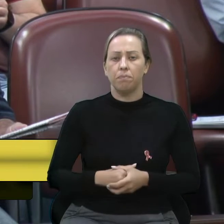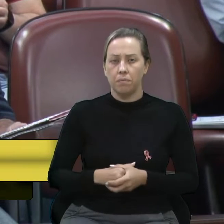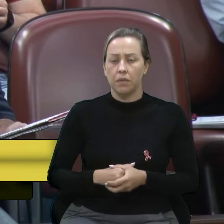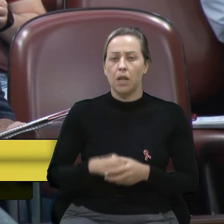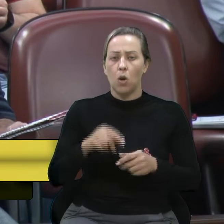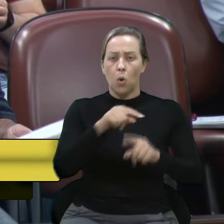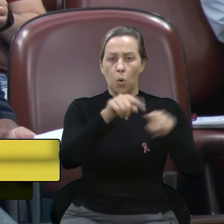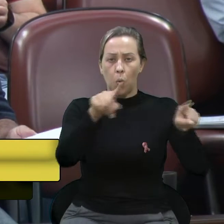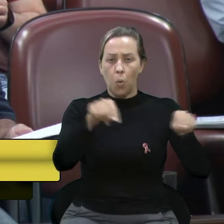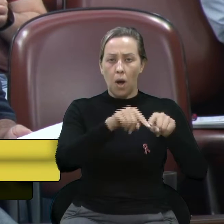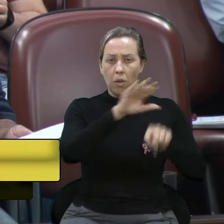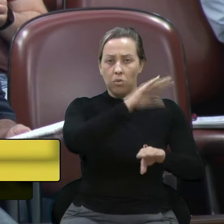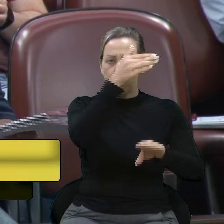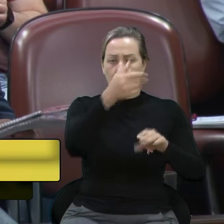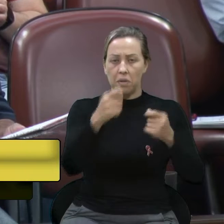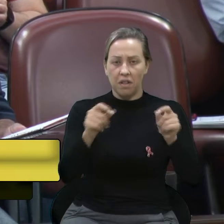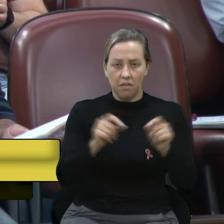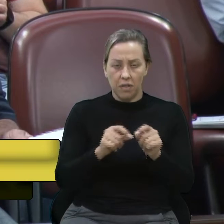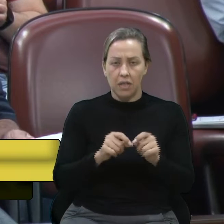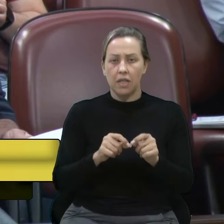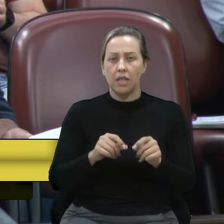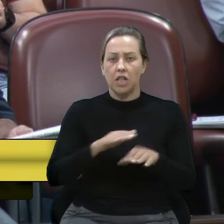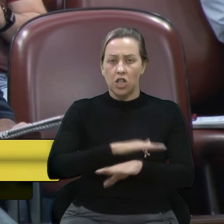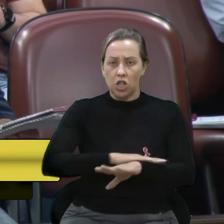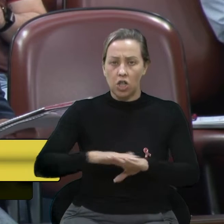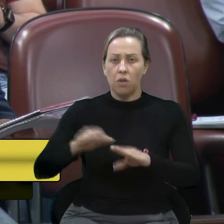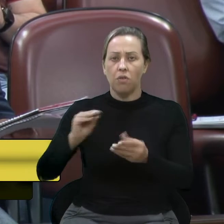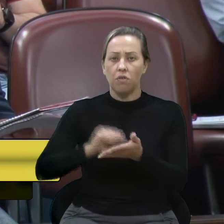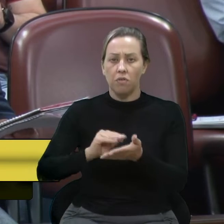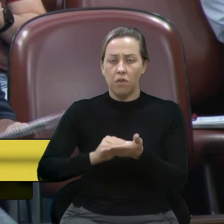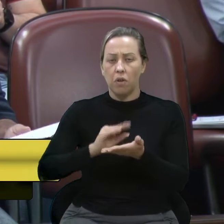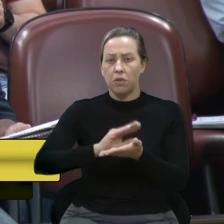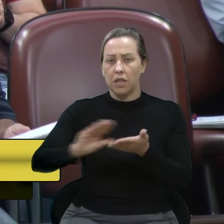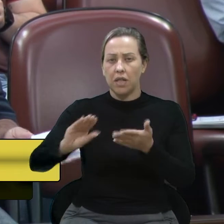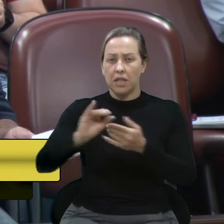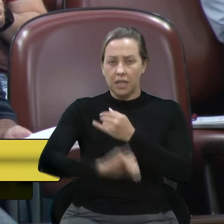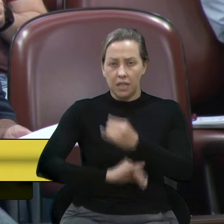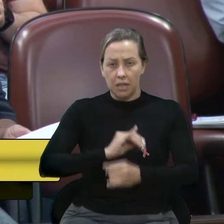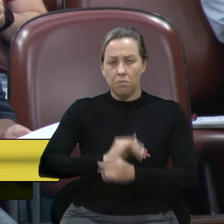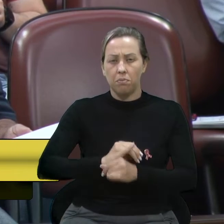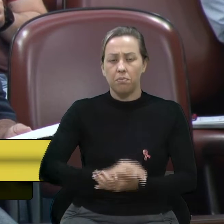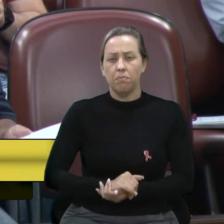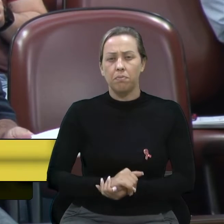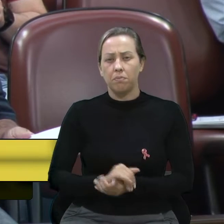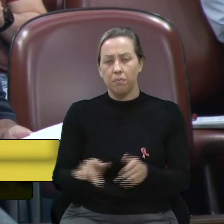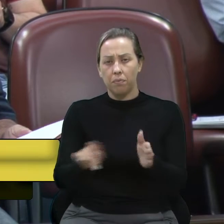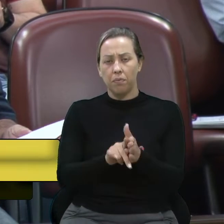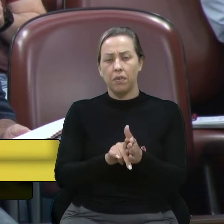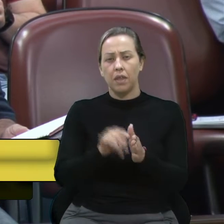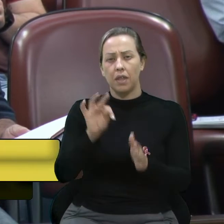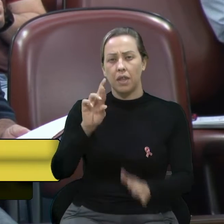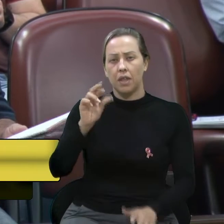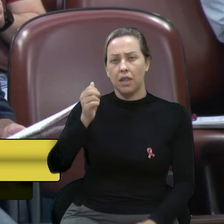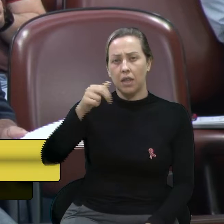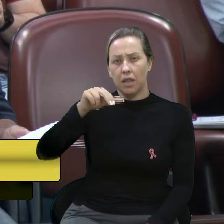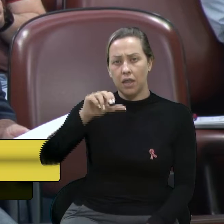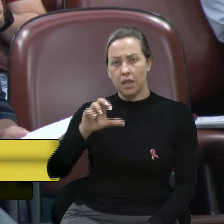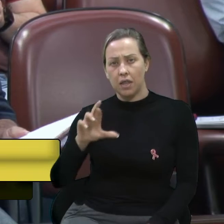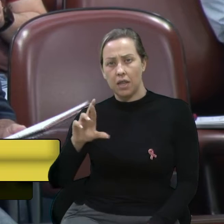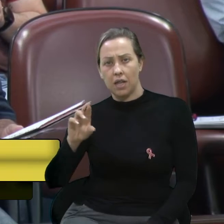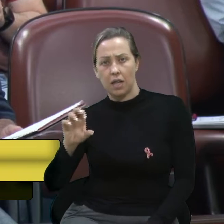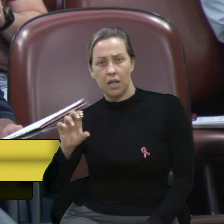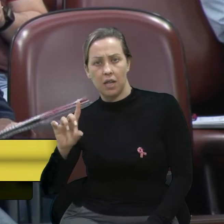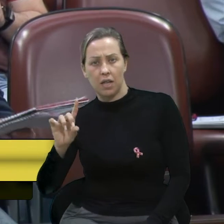muitos pisos em quadras que faltam. Nós precisamos de inclusão digital. próprio Tancredo Neves, o próprio Protásio